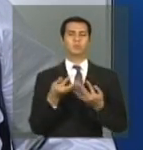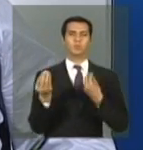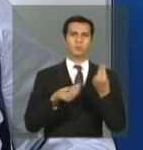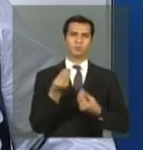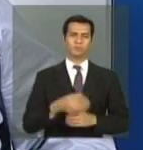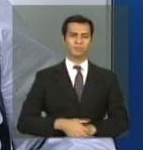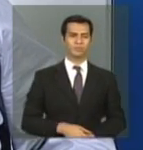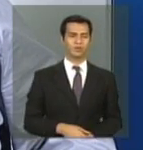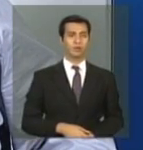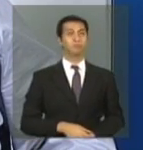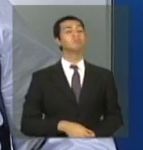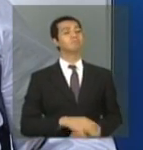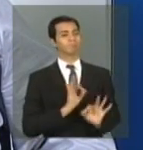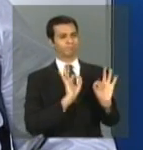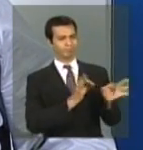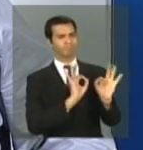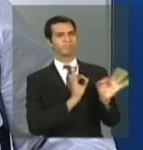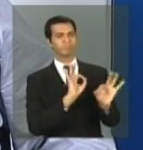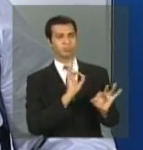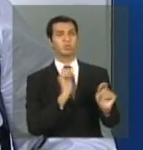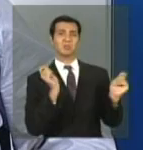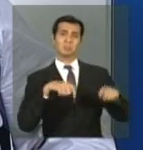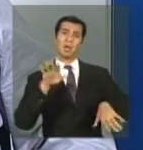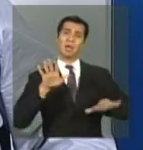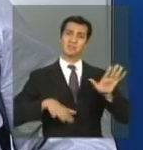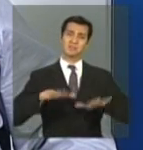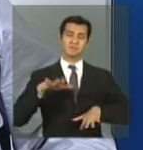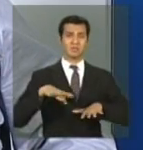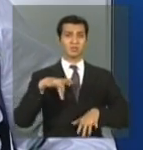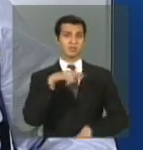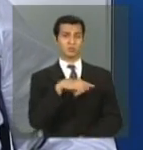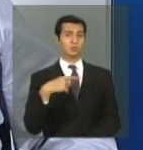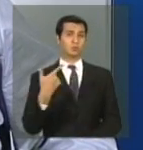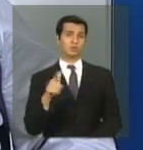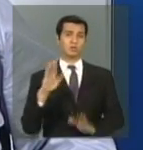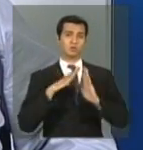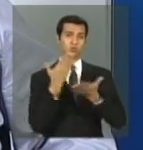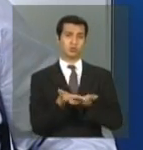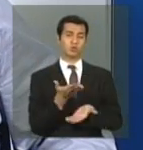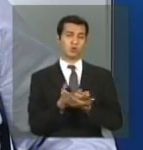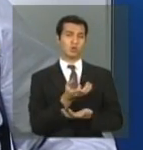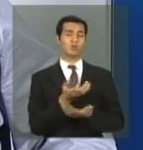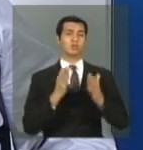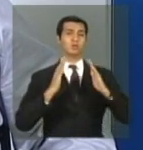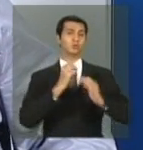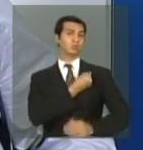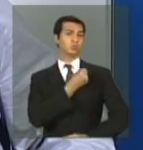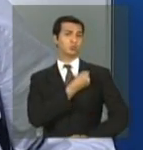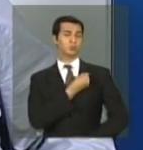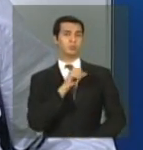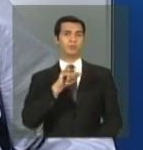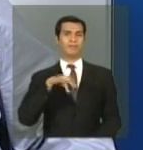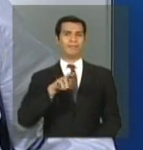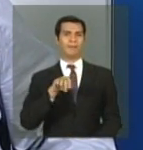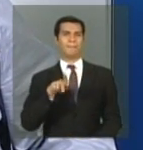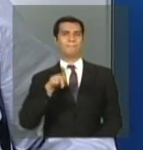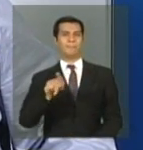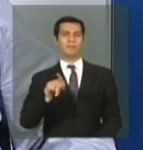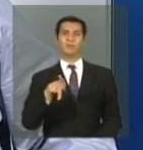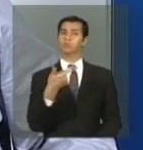um funcionamento recente e, portanto, ela ainda não tem o código do INEP, que é a identificação da escola no sistema presença. Né?